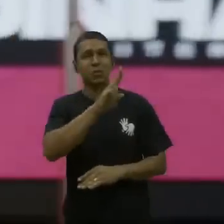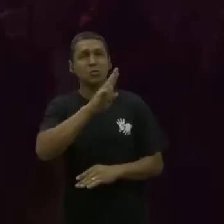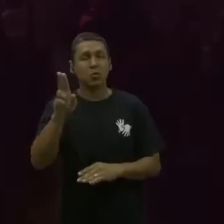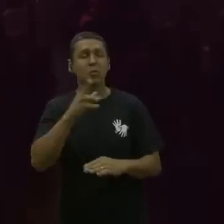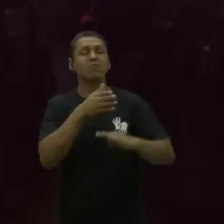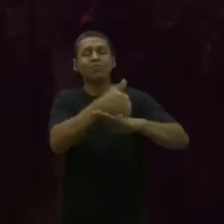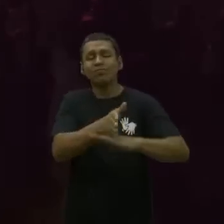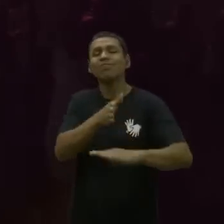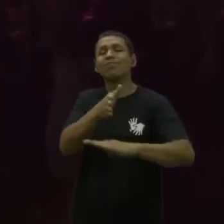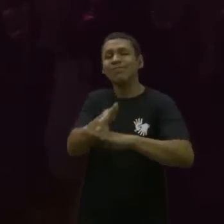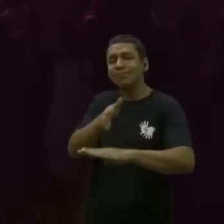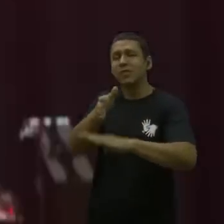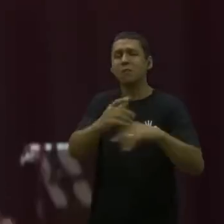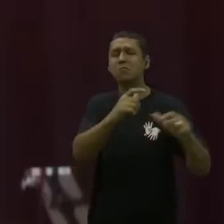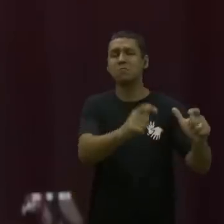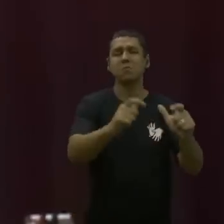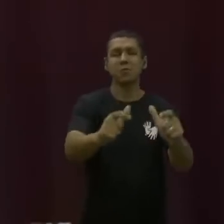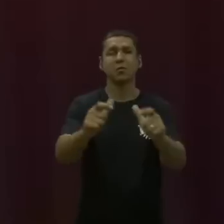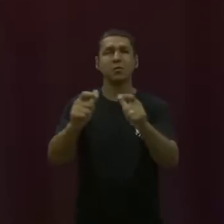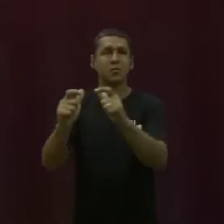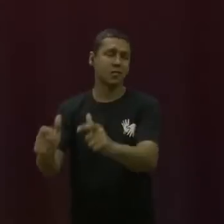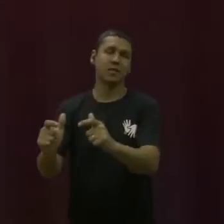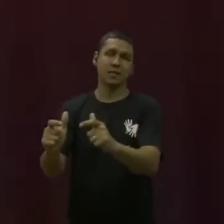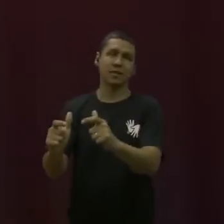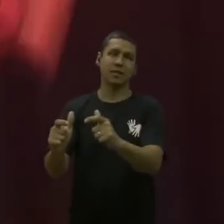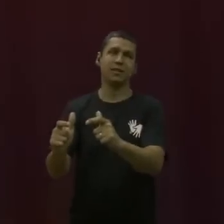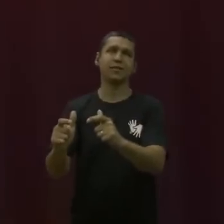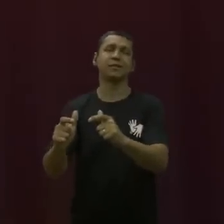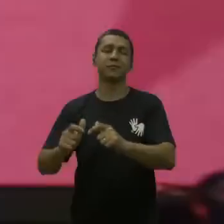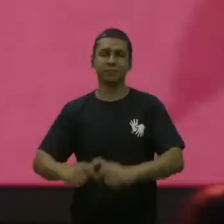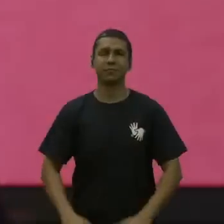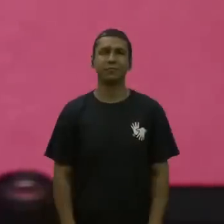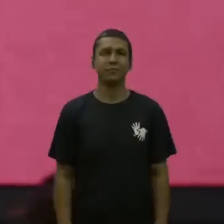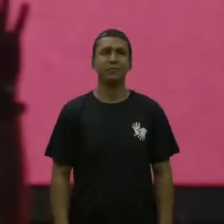em lugares que você ainda não foi.